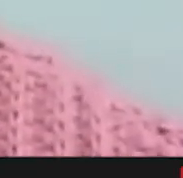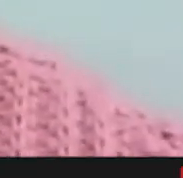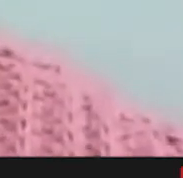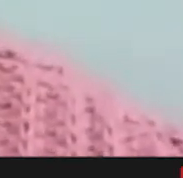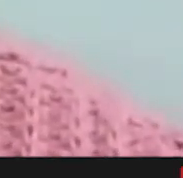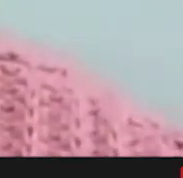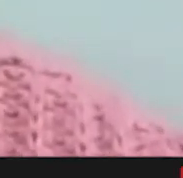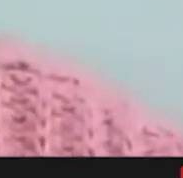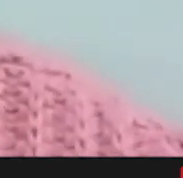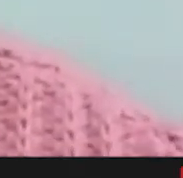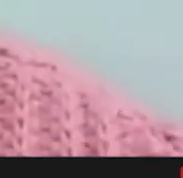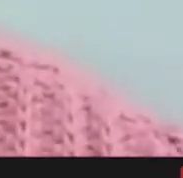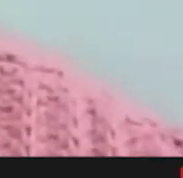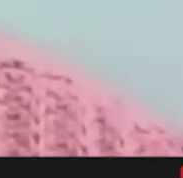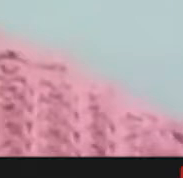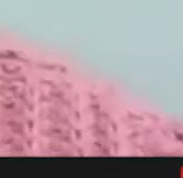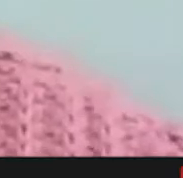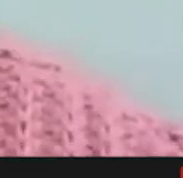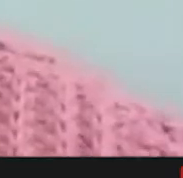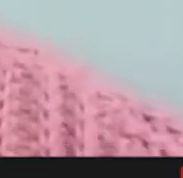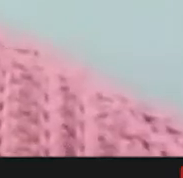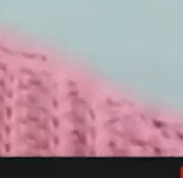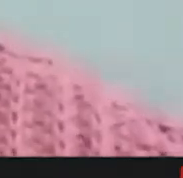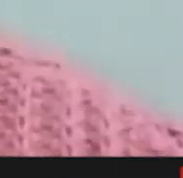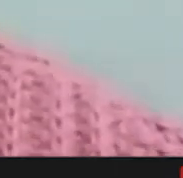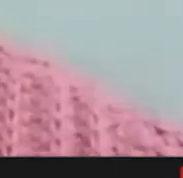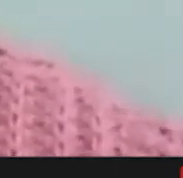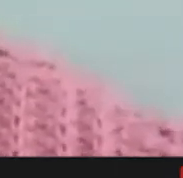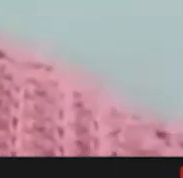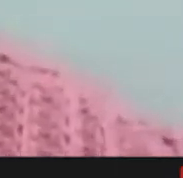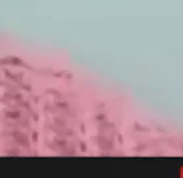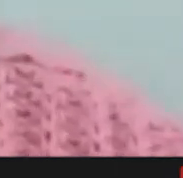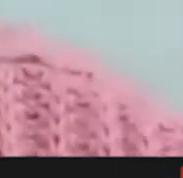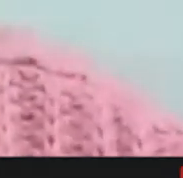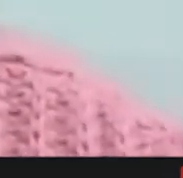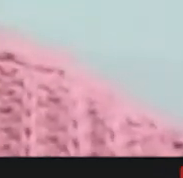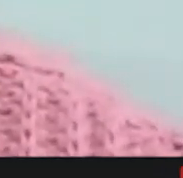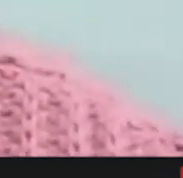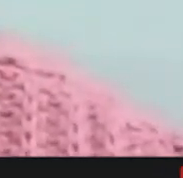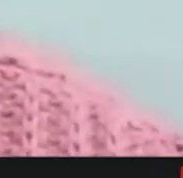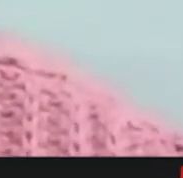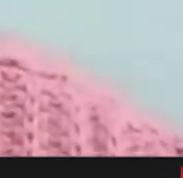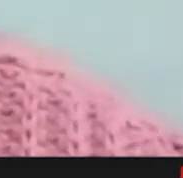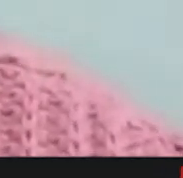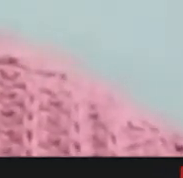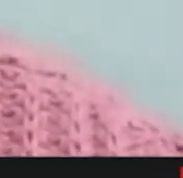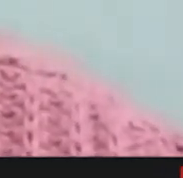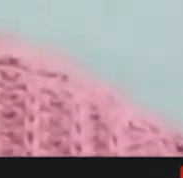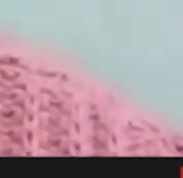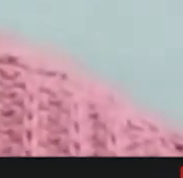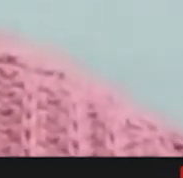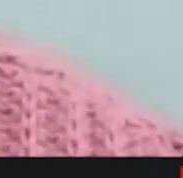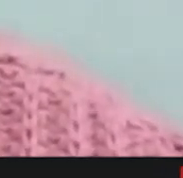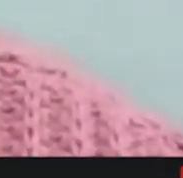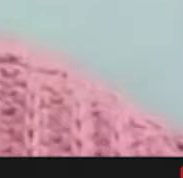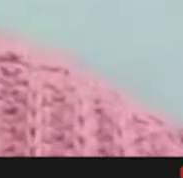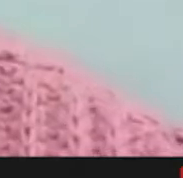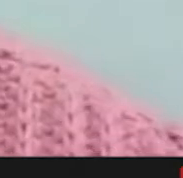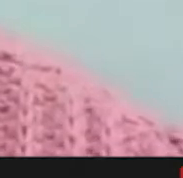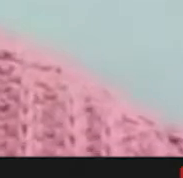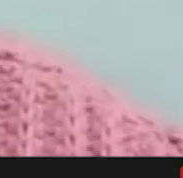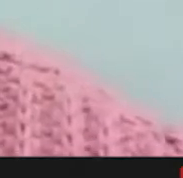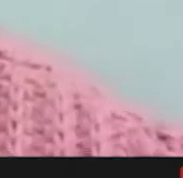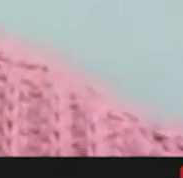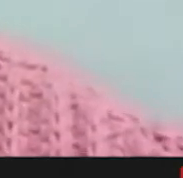Acho que nós já podemos dizer que o novo coronavírus não é tão desconhecido assim, né? Nós